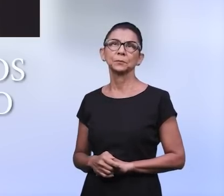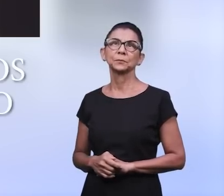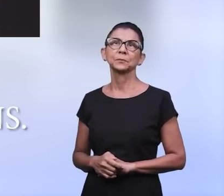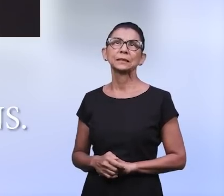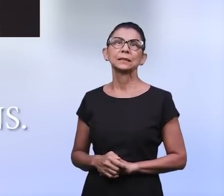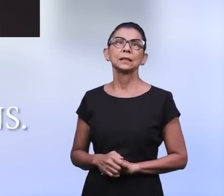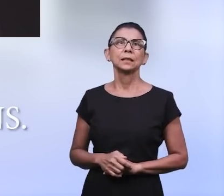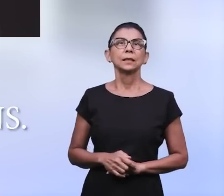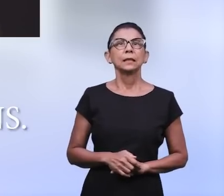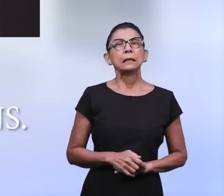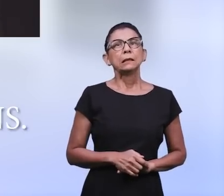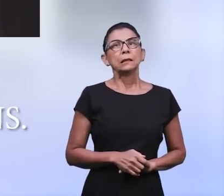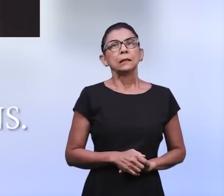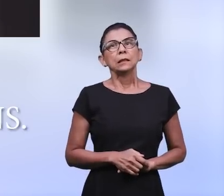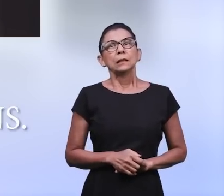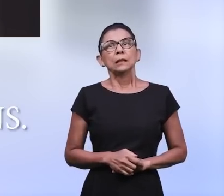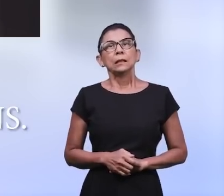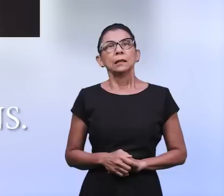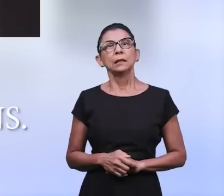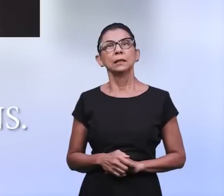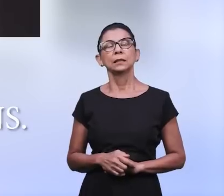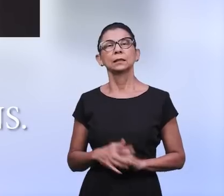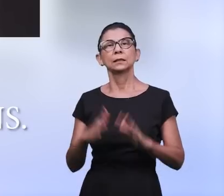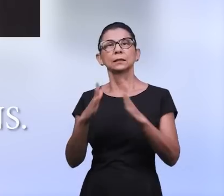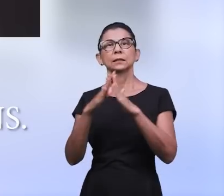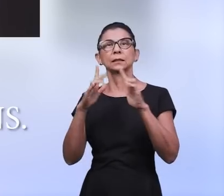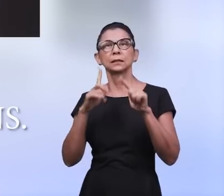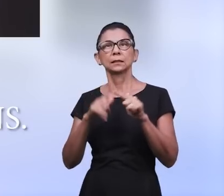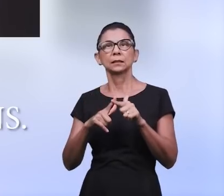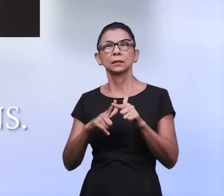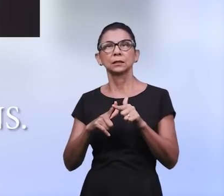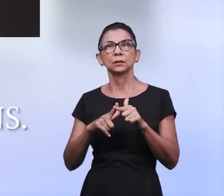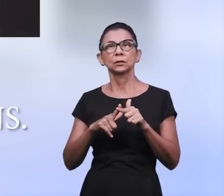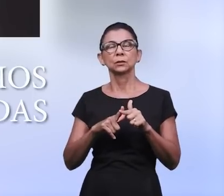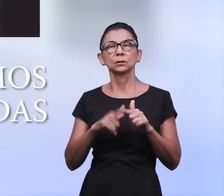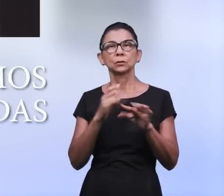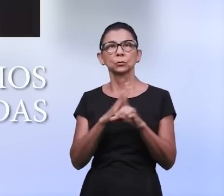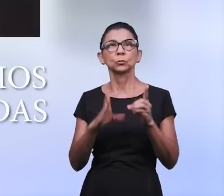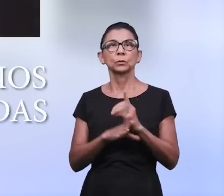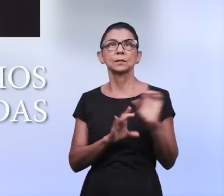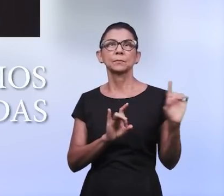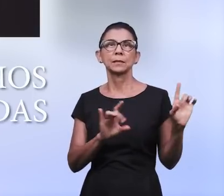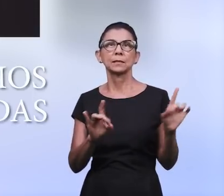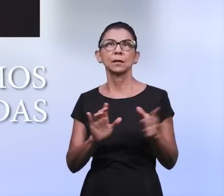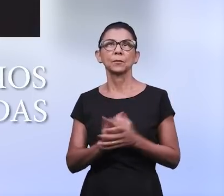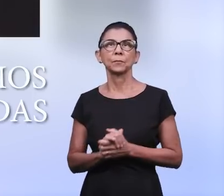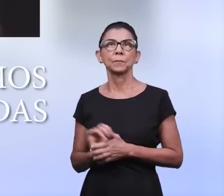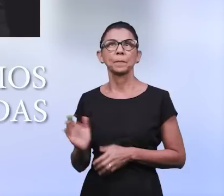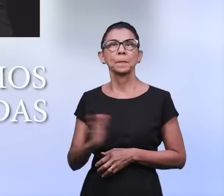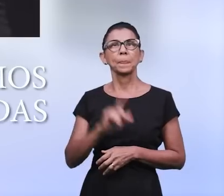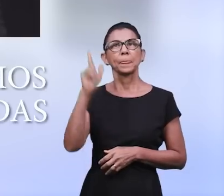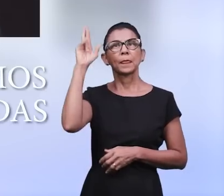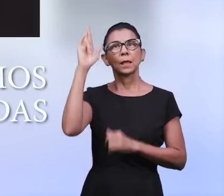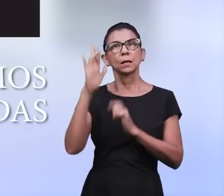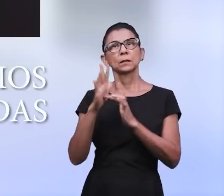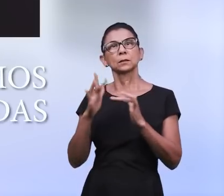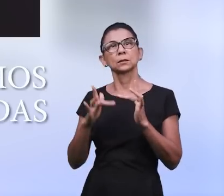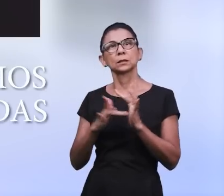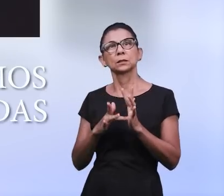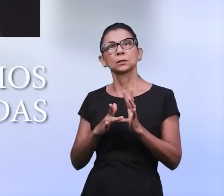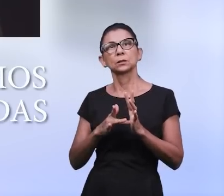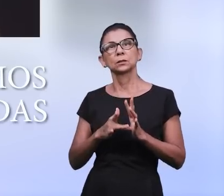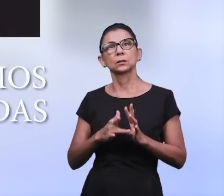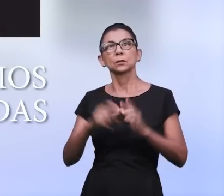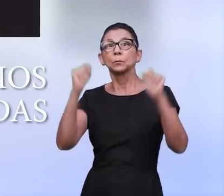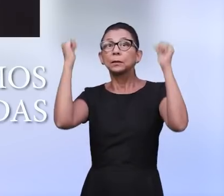Ajax a special youth service. Peace of the Lord. It's at the end of the month and